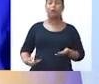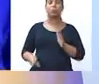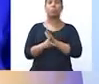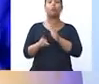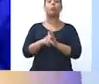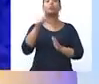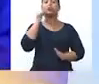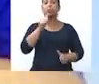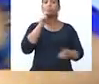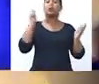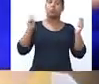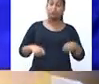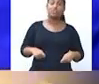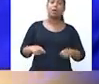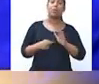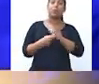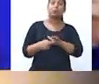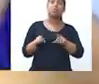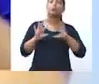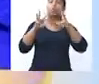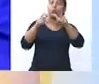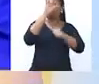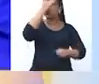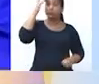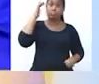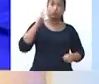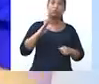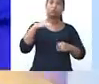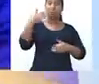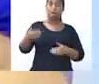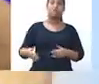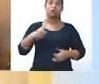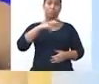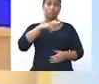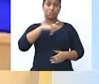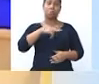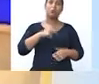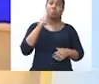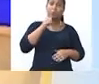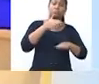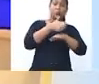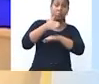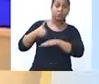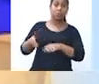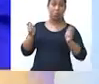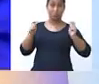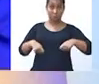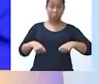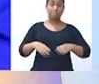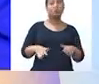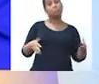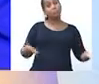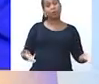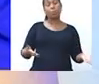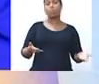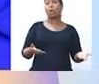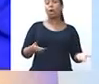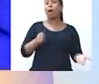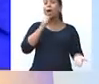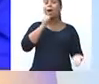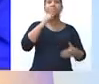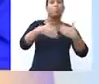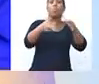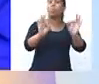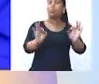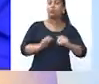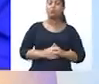mulher podem ser estendidos para o público e sair do âmbito privado, para que ela saia mais desse âmbito privado, ainda não avançamos. E